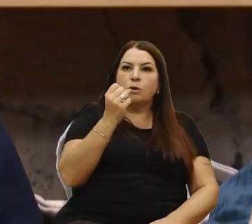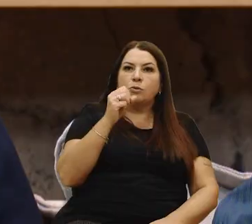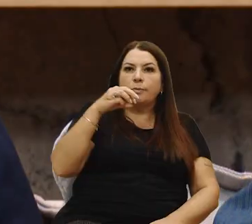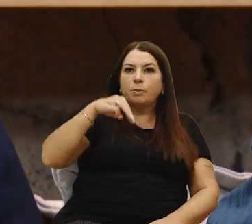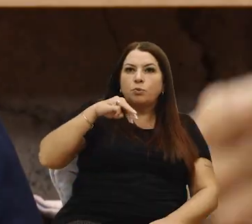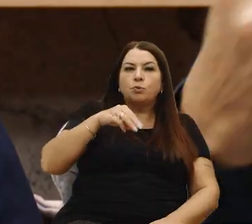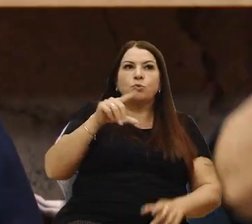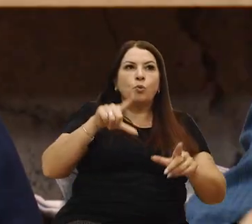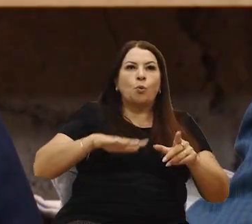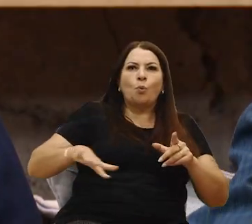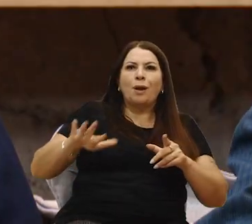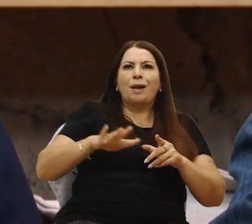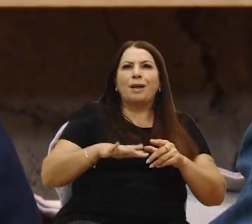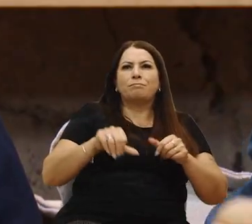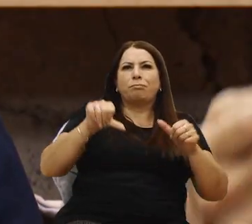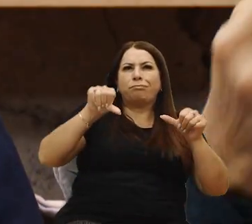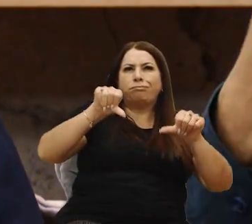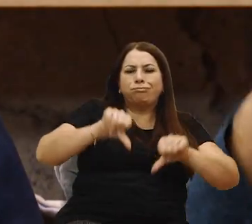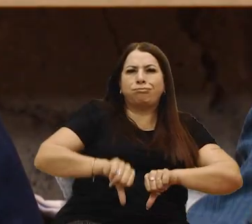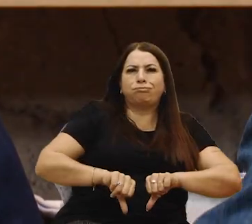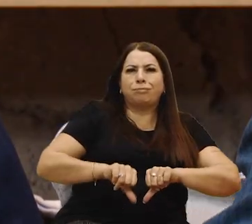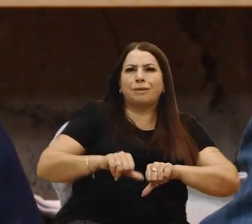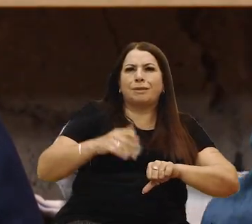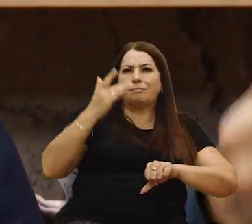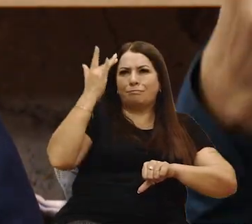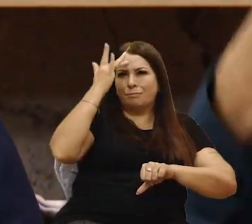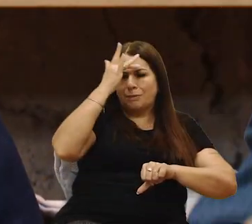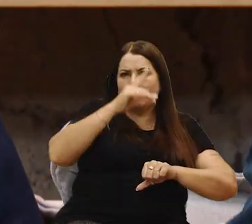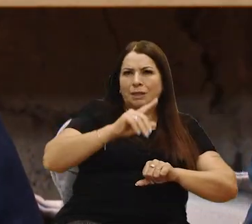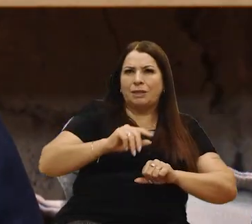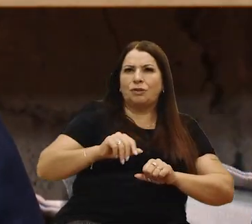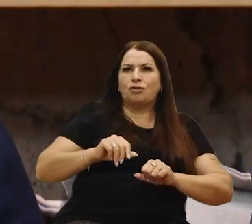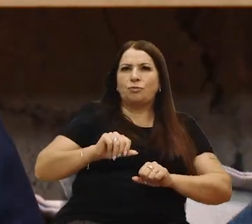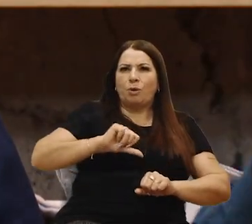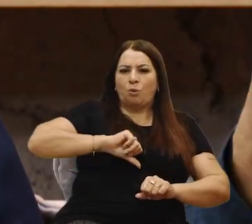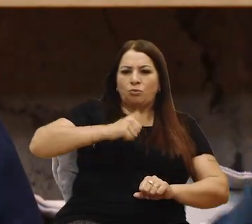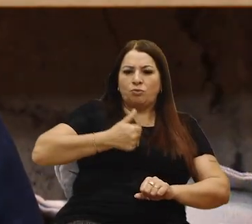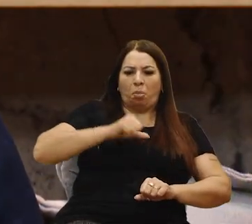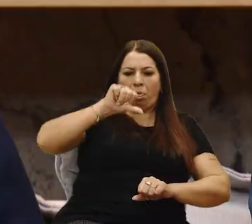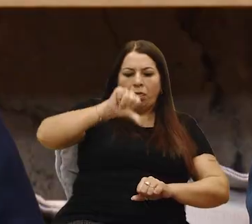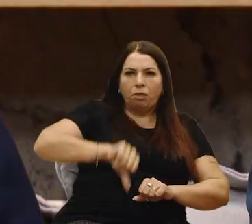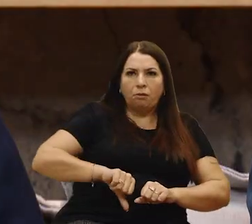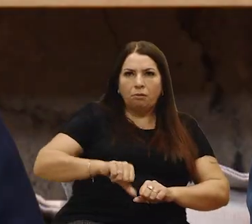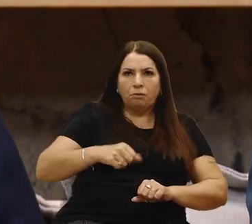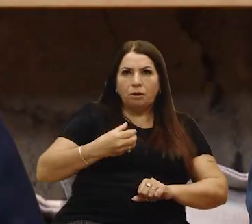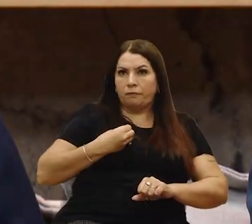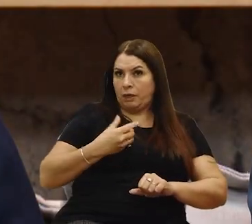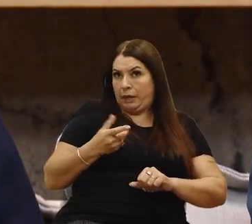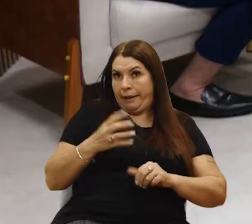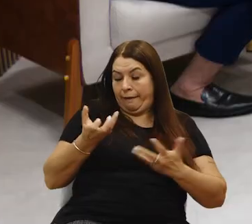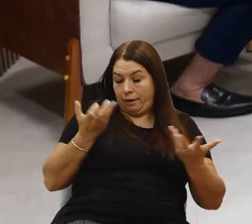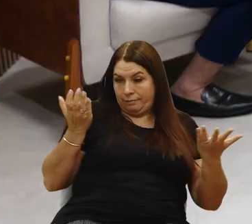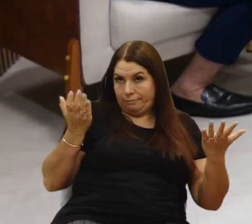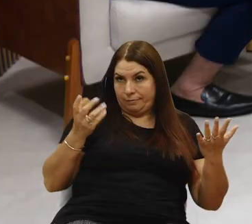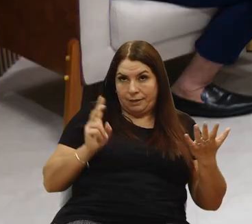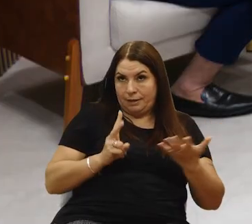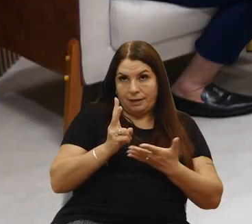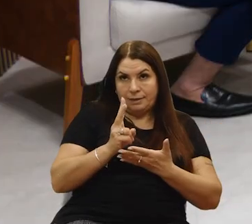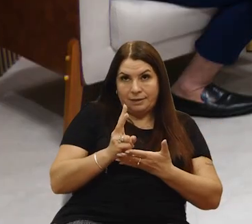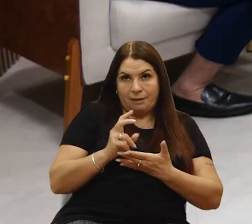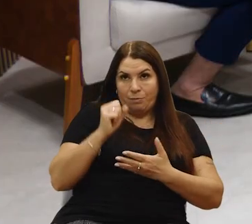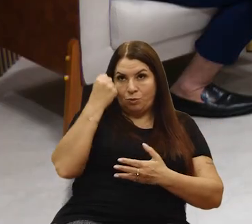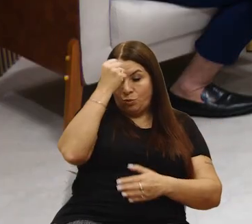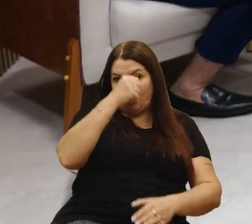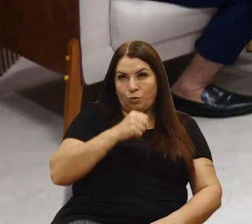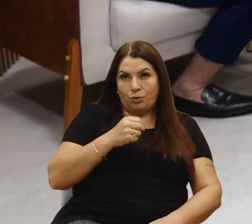num ambiente que degrada a saúde, que degrada a autoestima, que degrada a vida dele. Quem é que quer? Nem sempre é só 8 horas